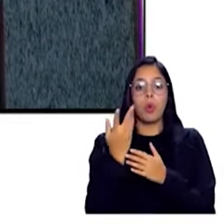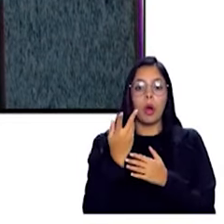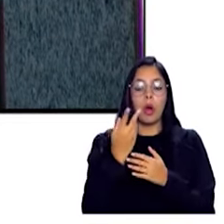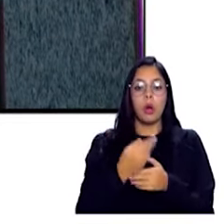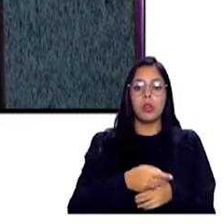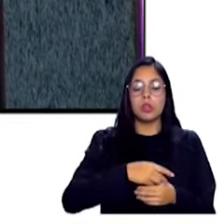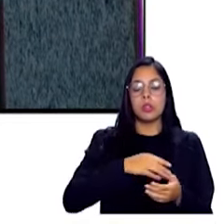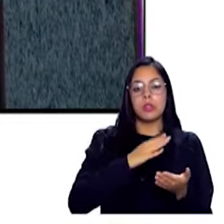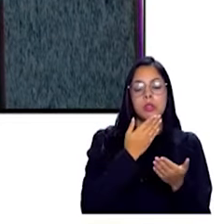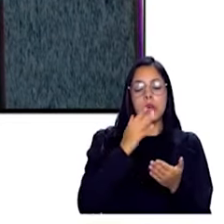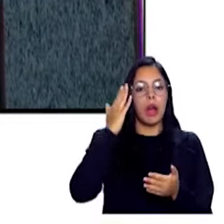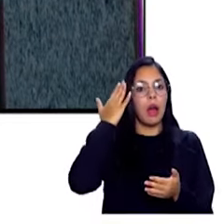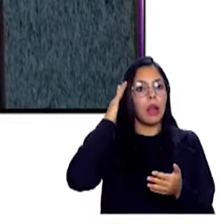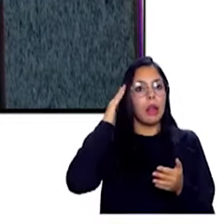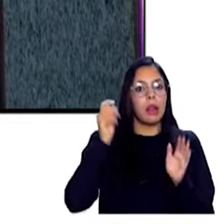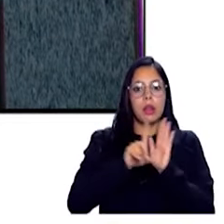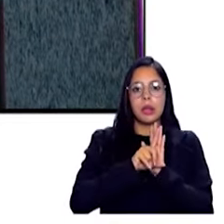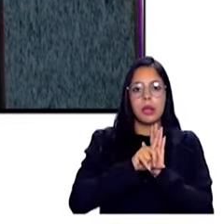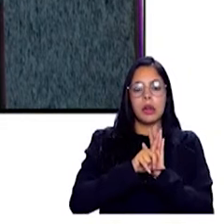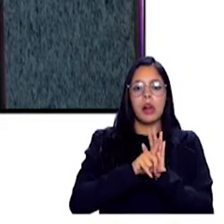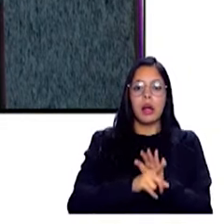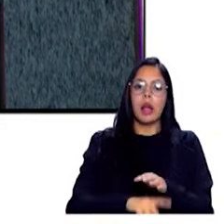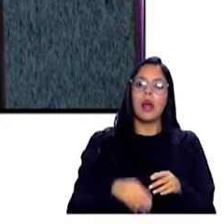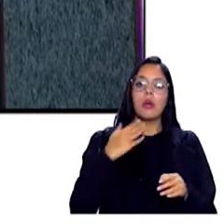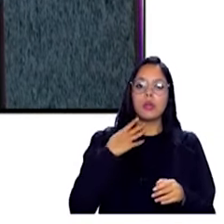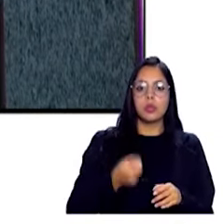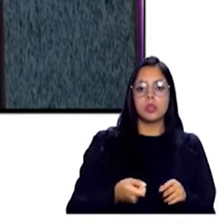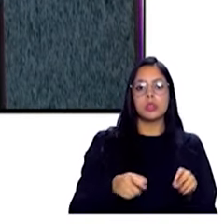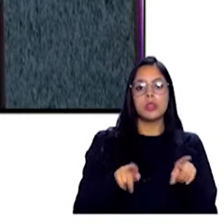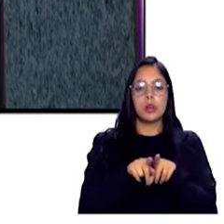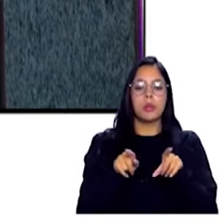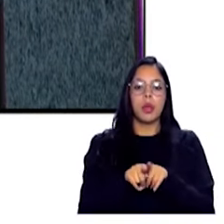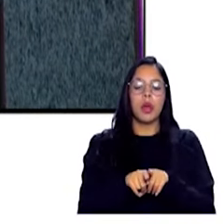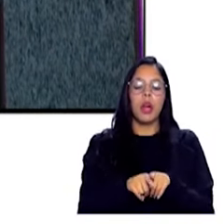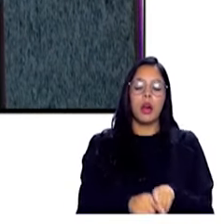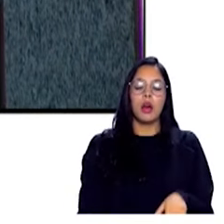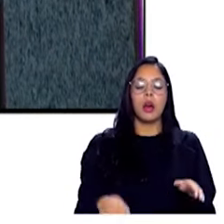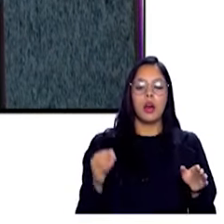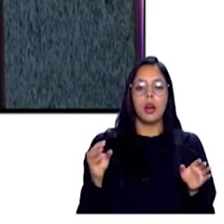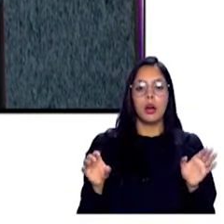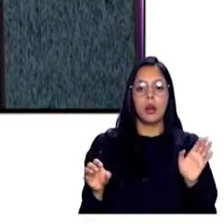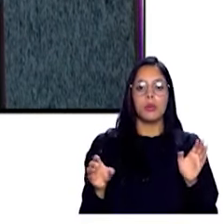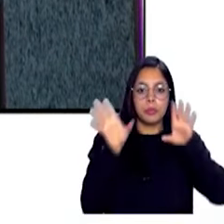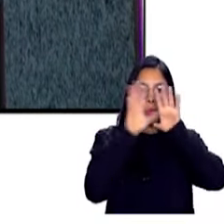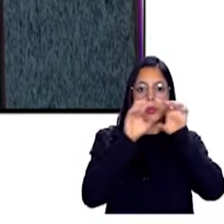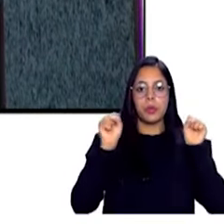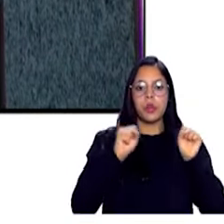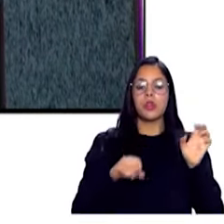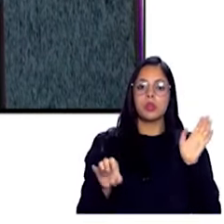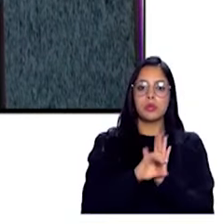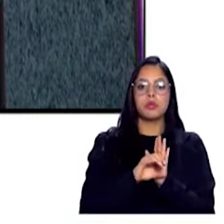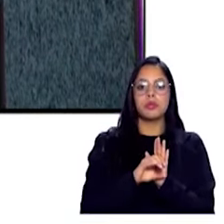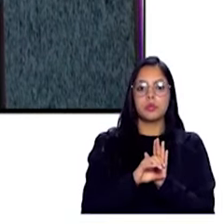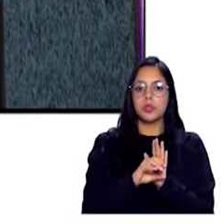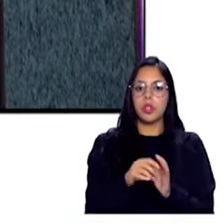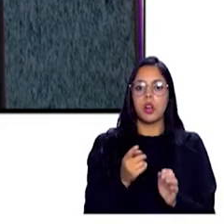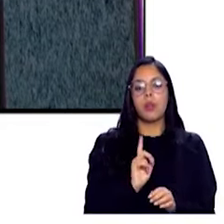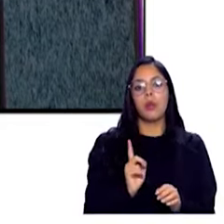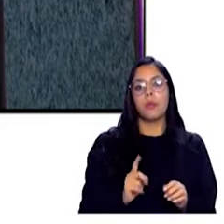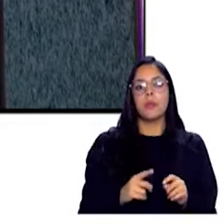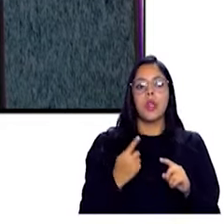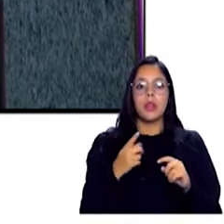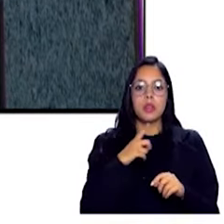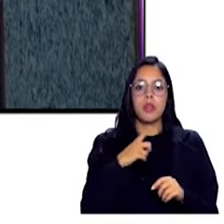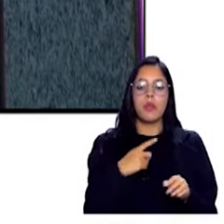a corte constitucional muito bem houve houve negação da interpretação da corte constitucional